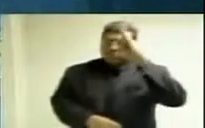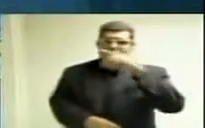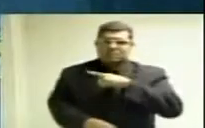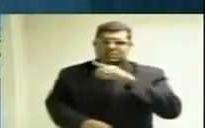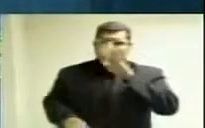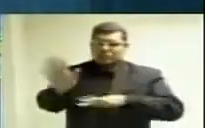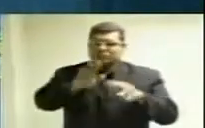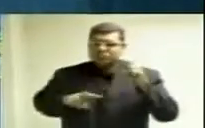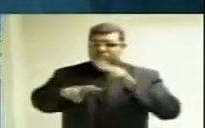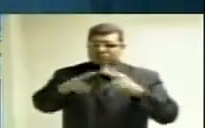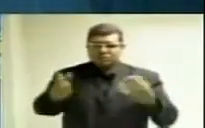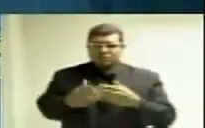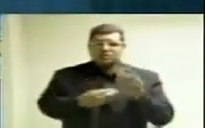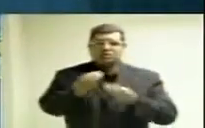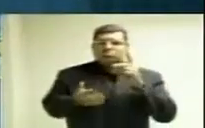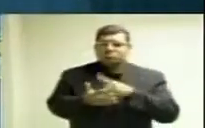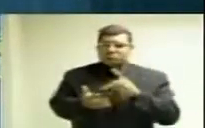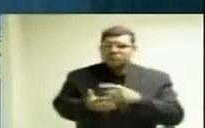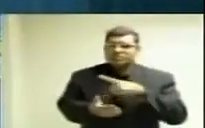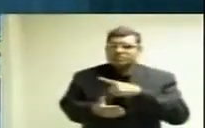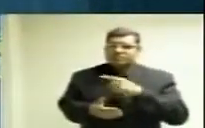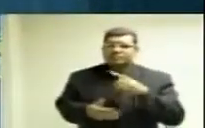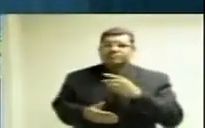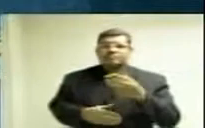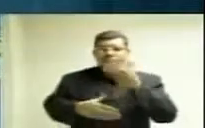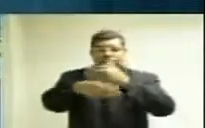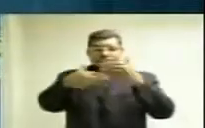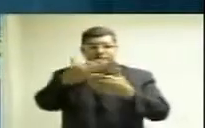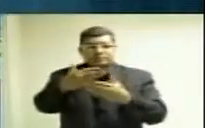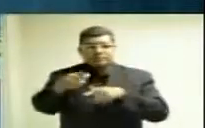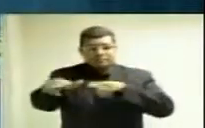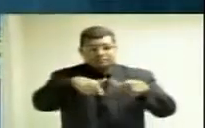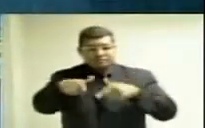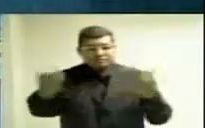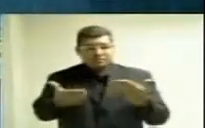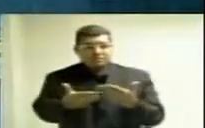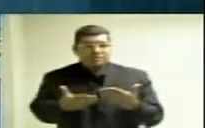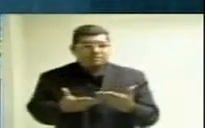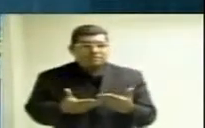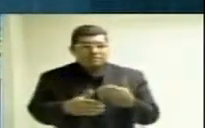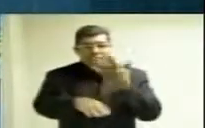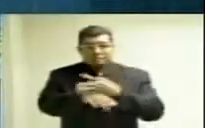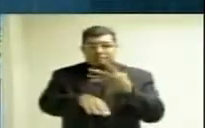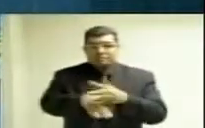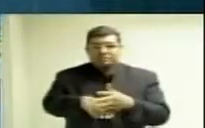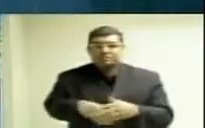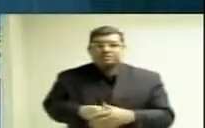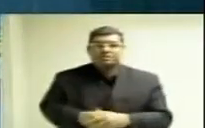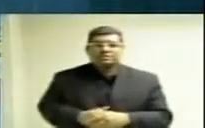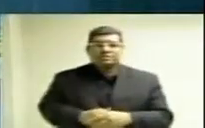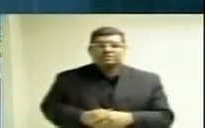tendo que cuidar de preso, quando na verdade deve existir uma estrutura de agentes penitenciários qualificados para